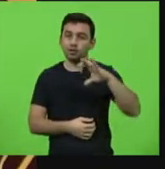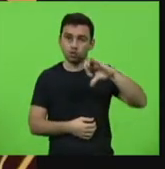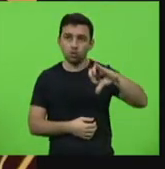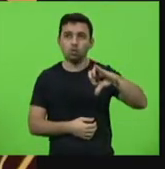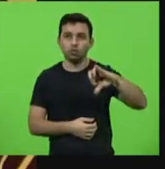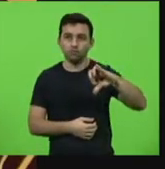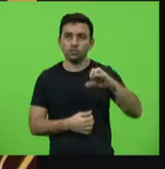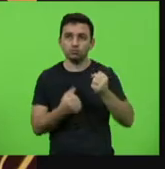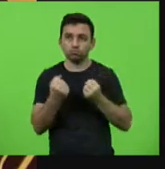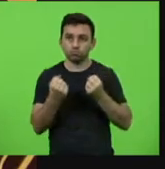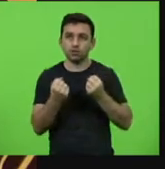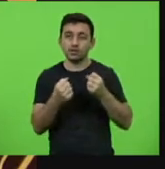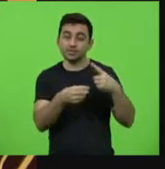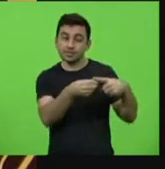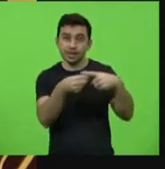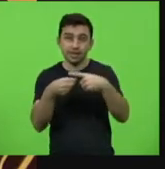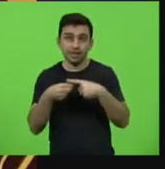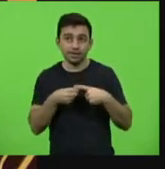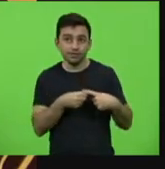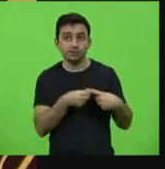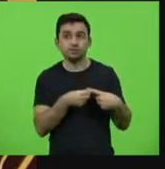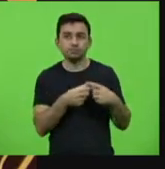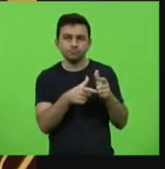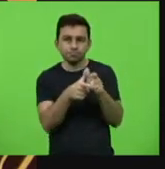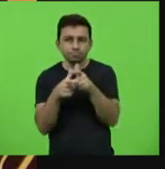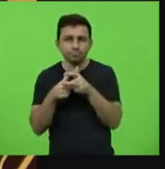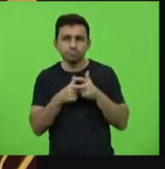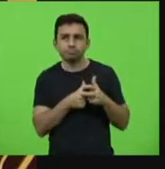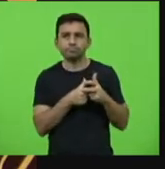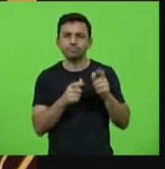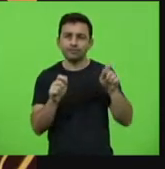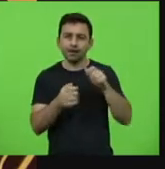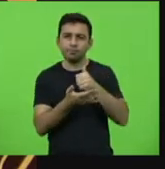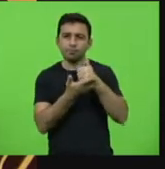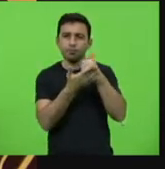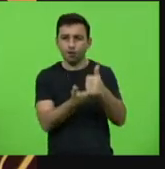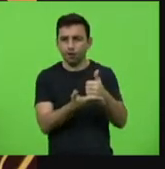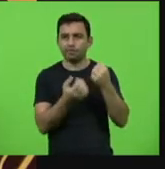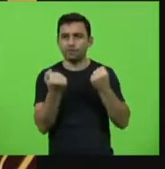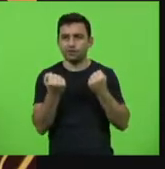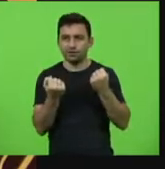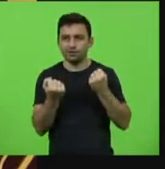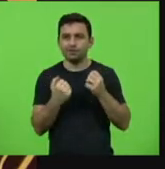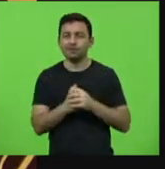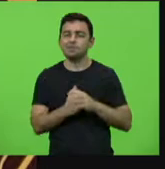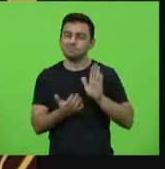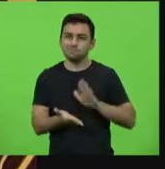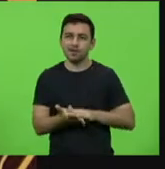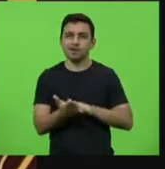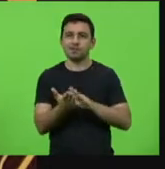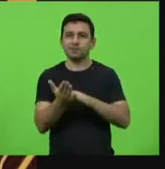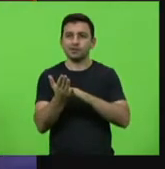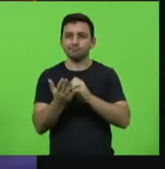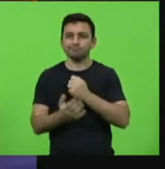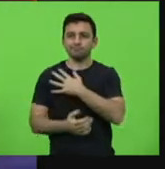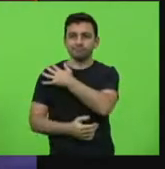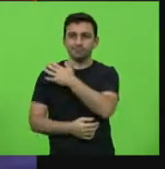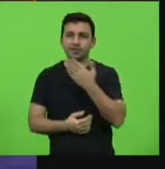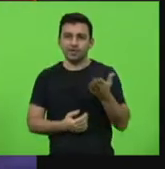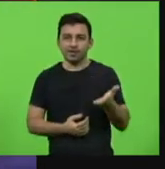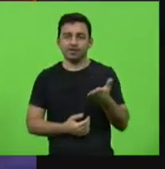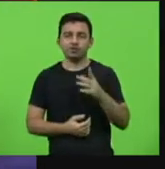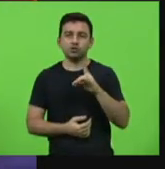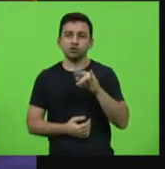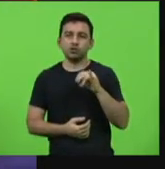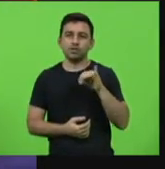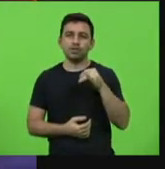149 municípios pequenos beneficiados. Parabéns, coronel Dionei Toné,